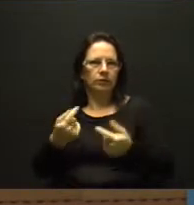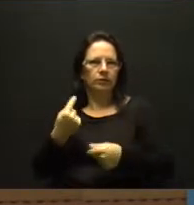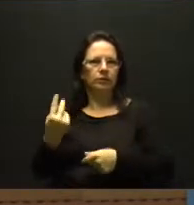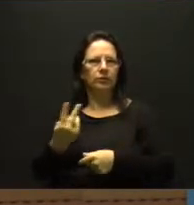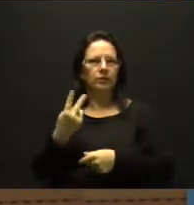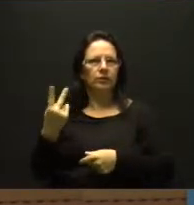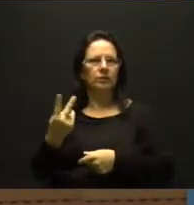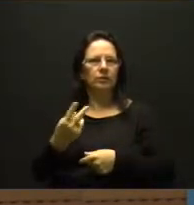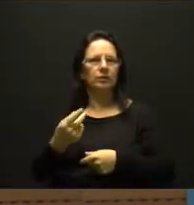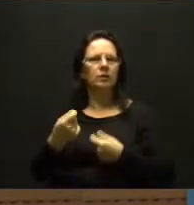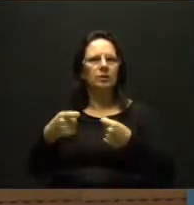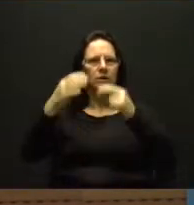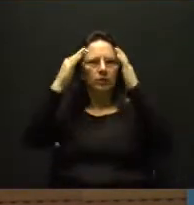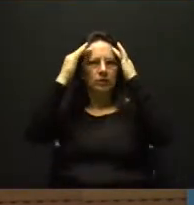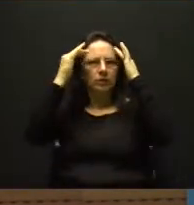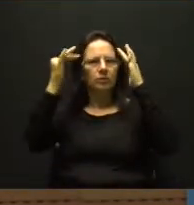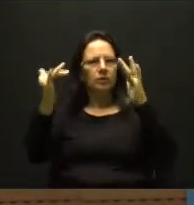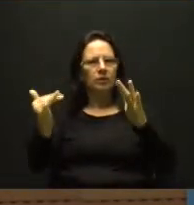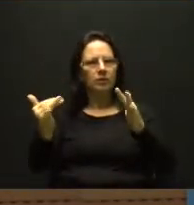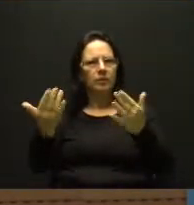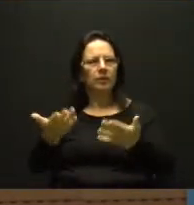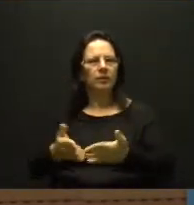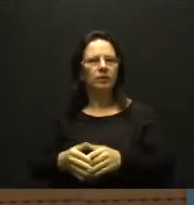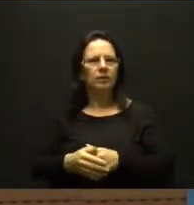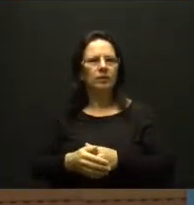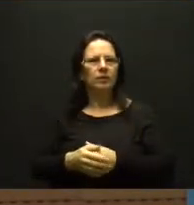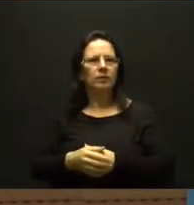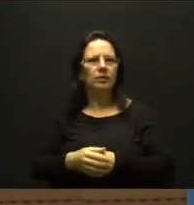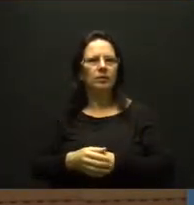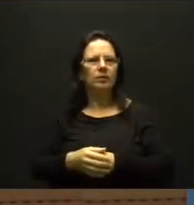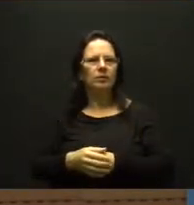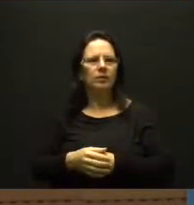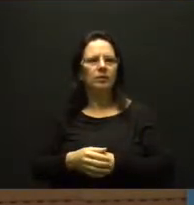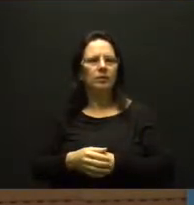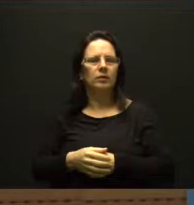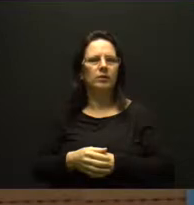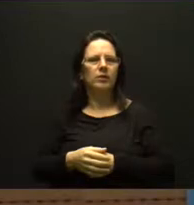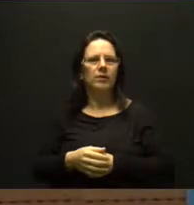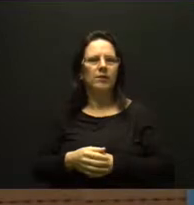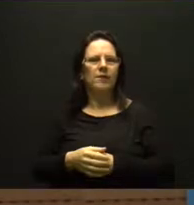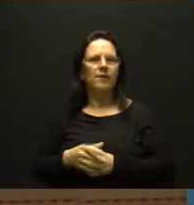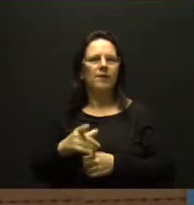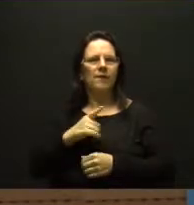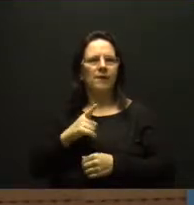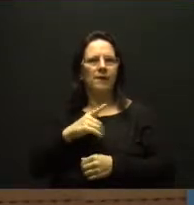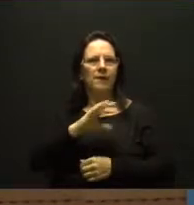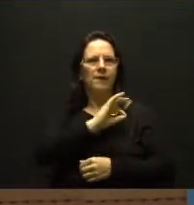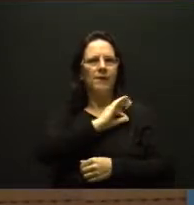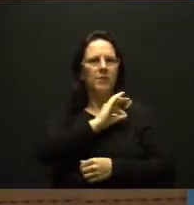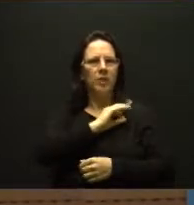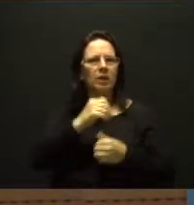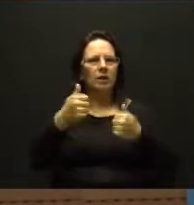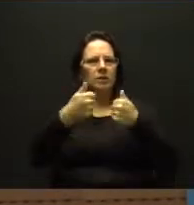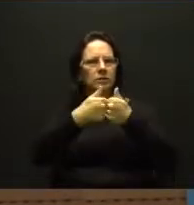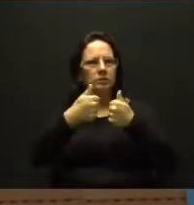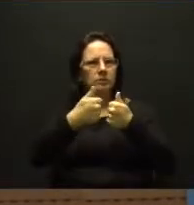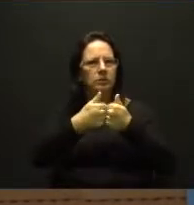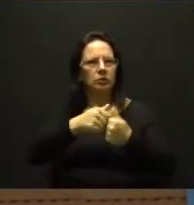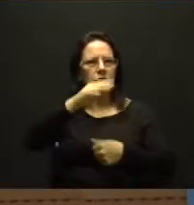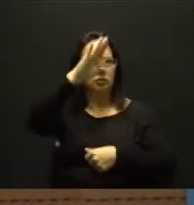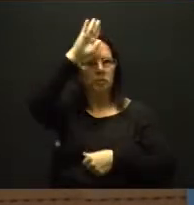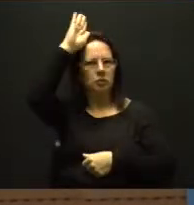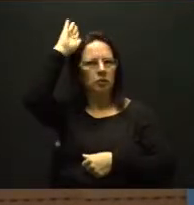é respeitado poderia em algumas ocasiões é tem acontecido o pior esteja a polícia militar do lado sempre temos o corpo dos